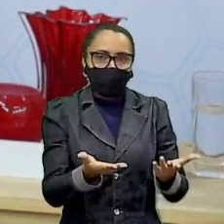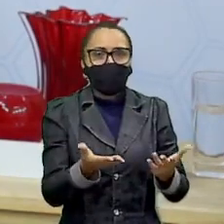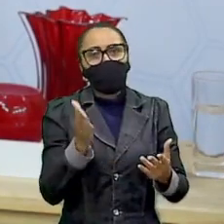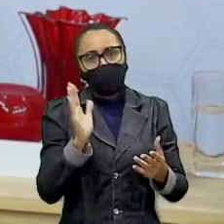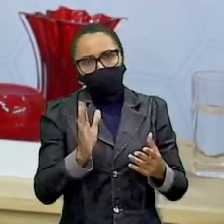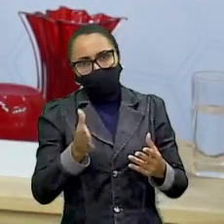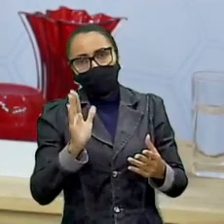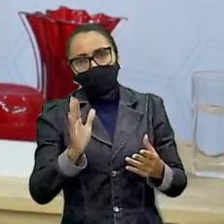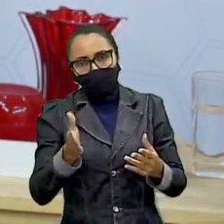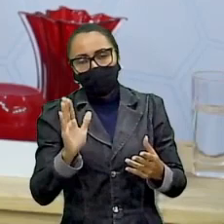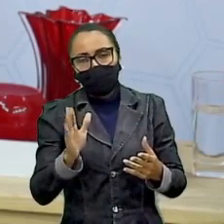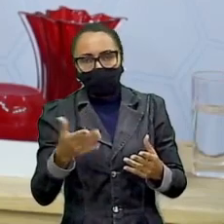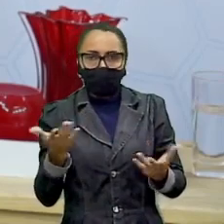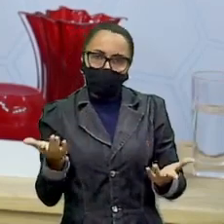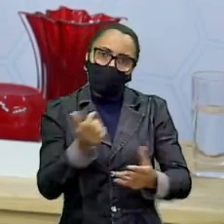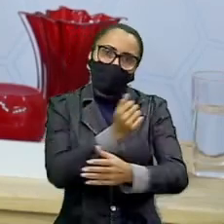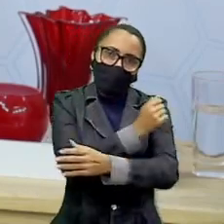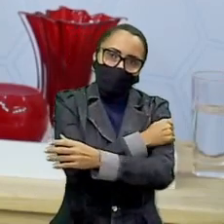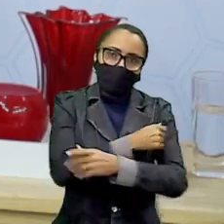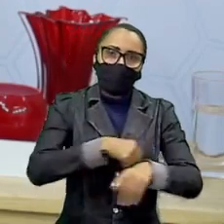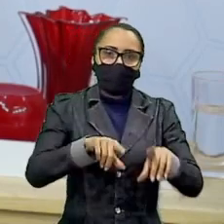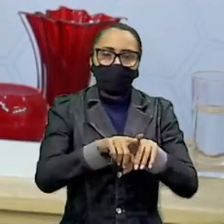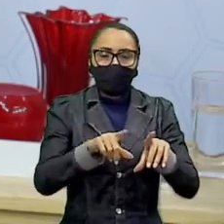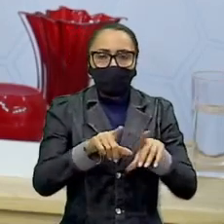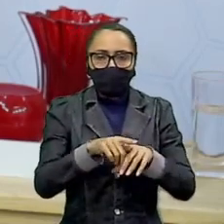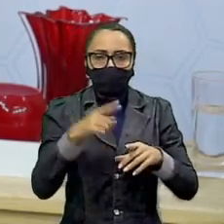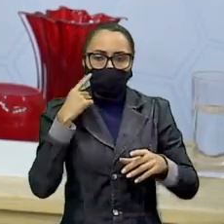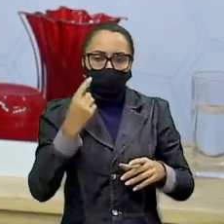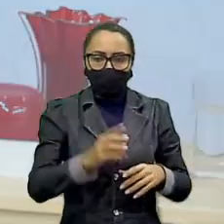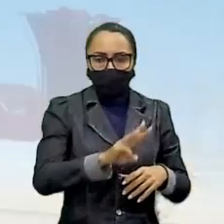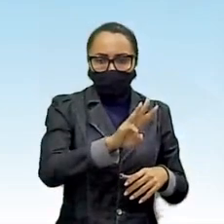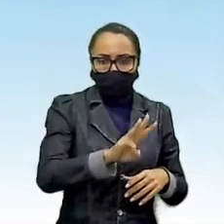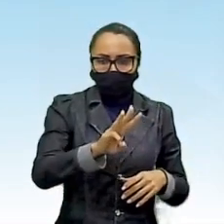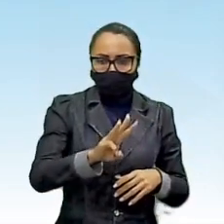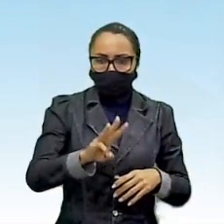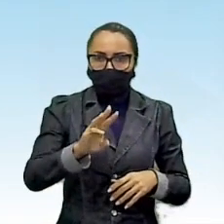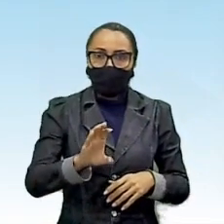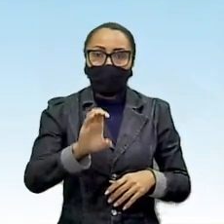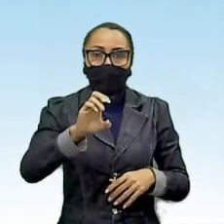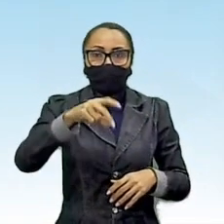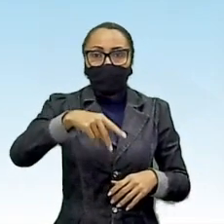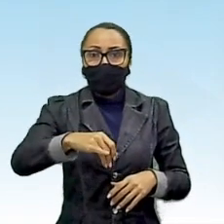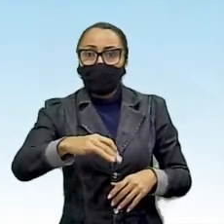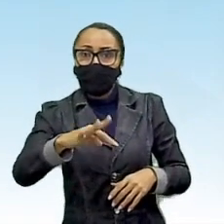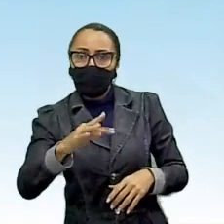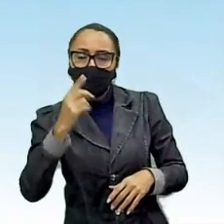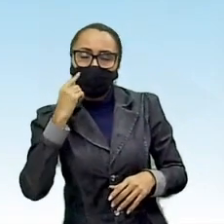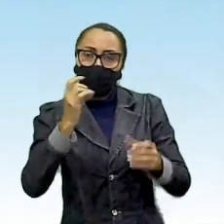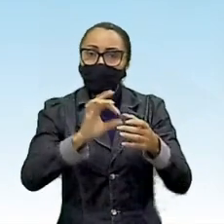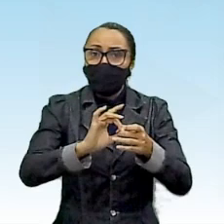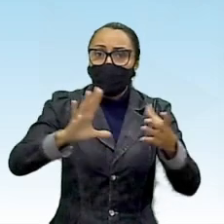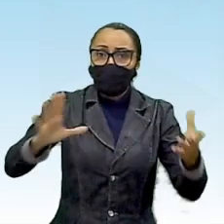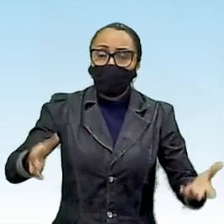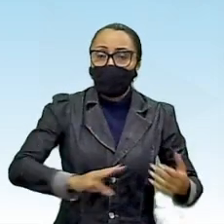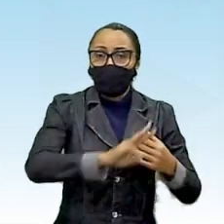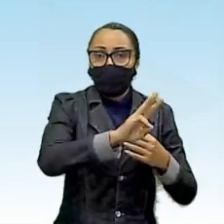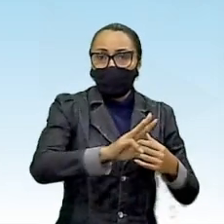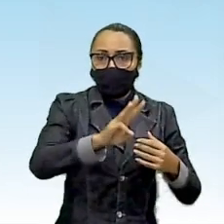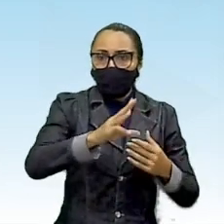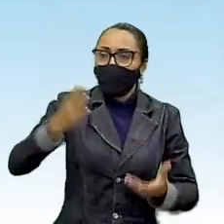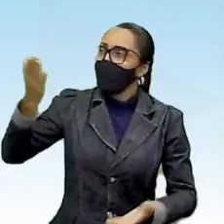também, né, mas eu deixo aqui, né, o site do ENIT, né, com todas as NRs, né, disponíveis no site com todas